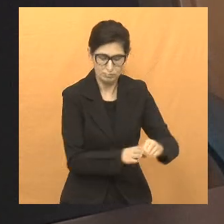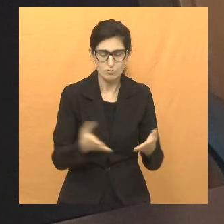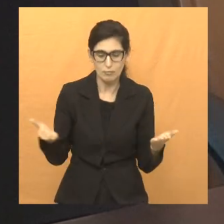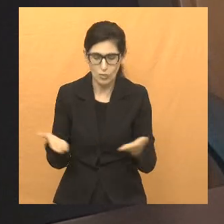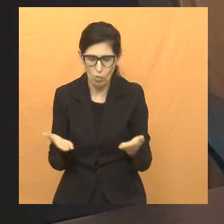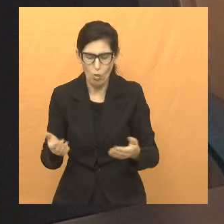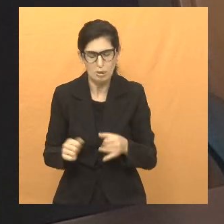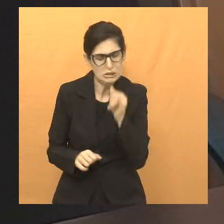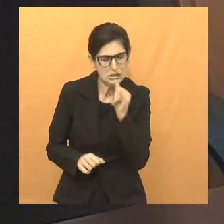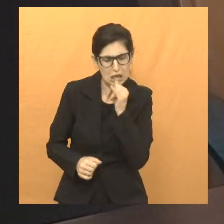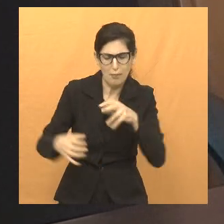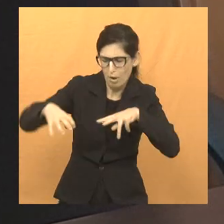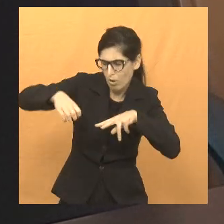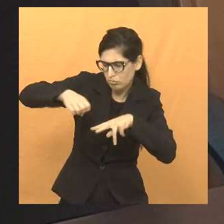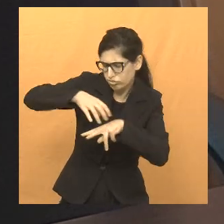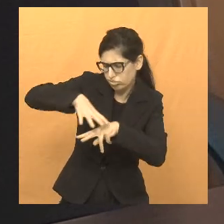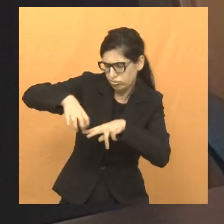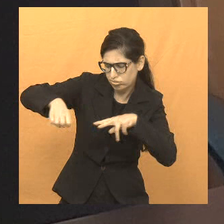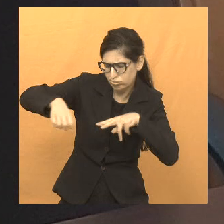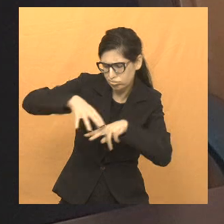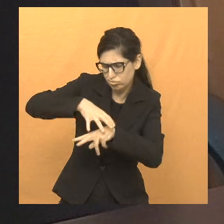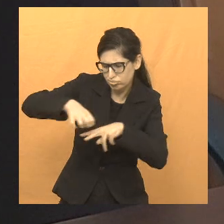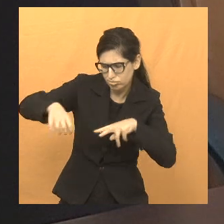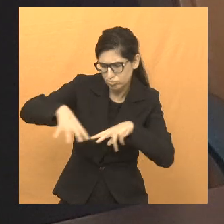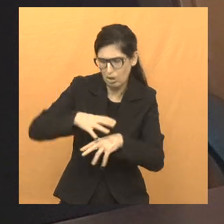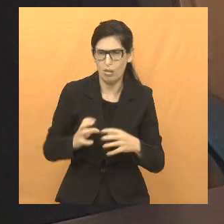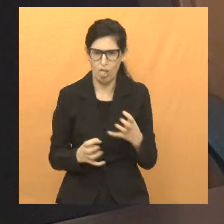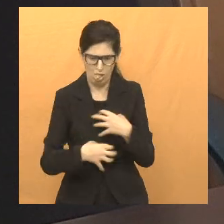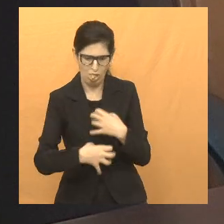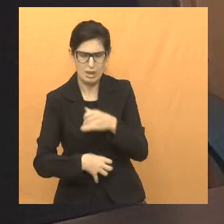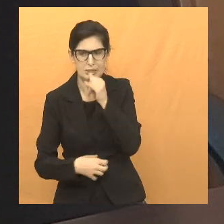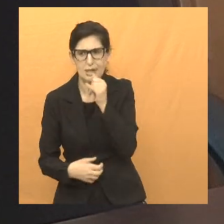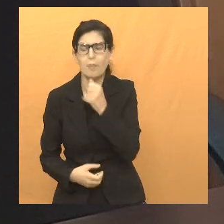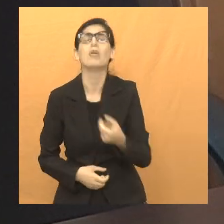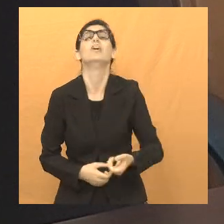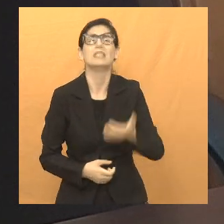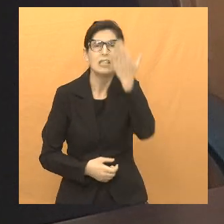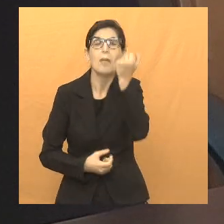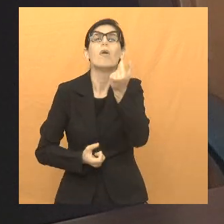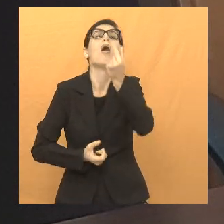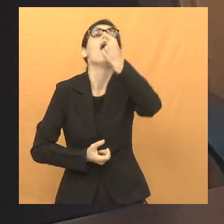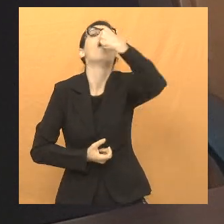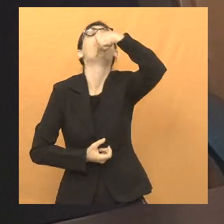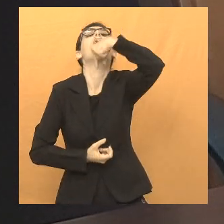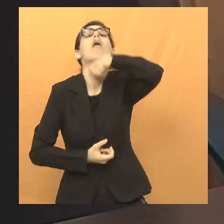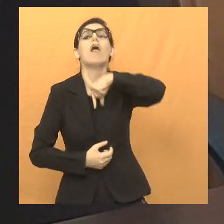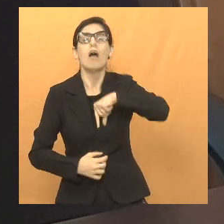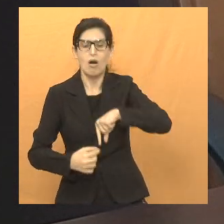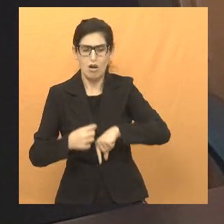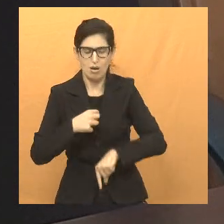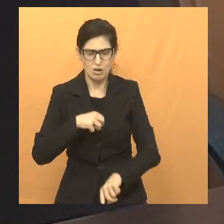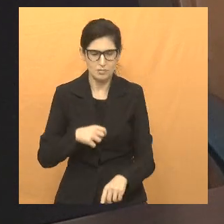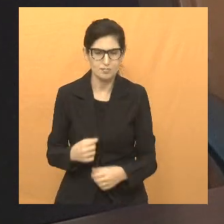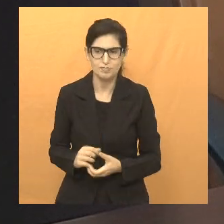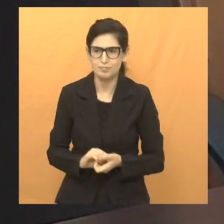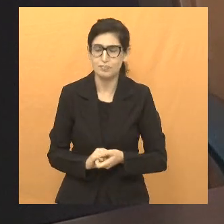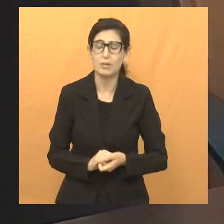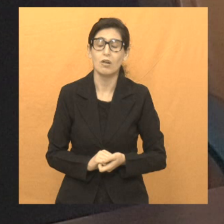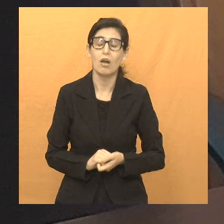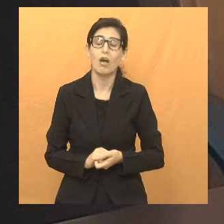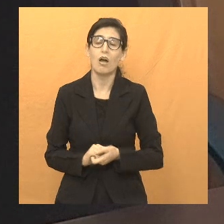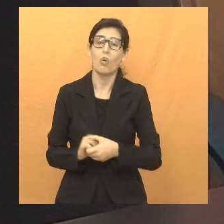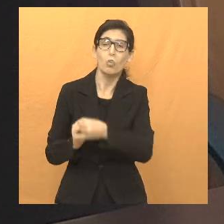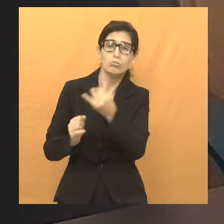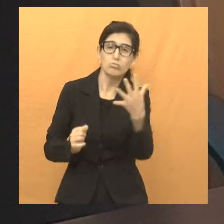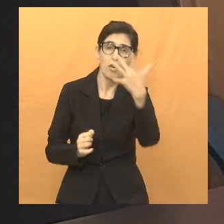exames. Assim, me preocupa, a endoscopia ainda está na demanda reprimida. Não sei se há uma previsão de quando